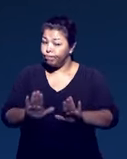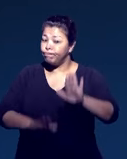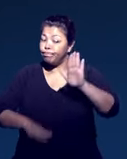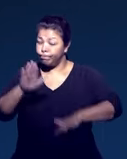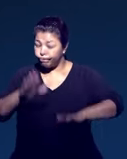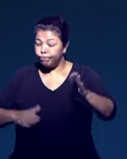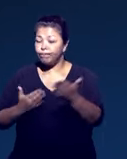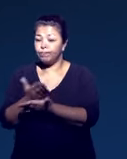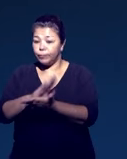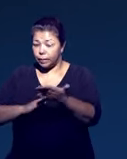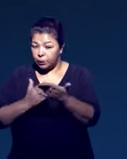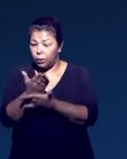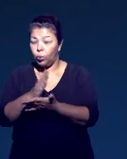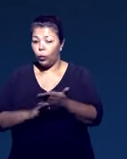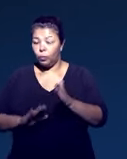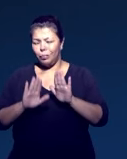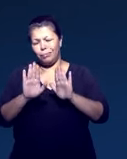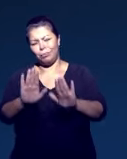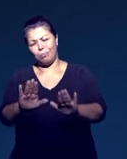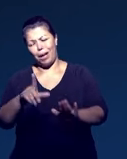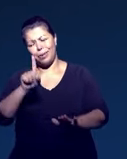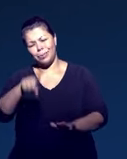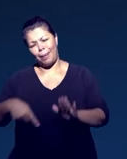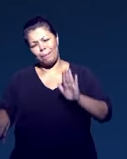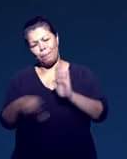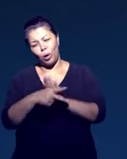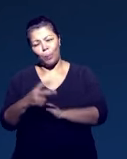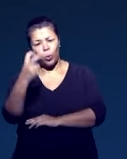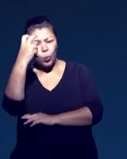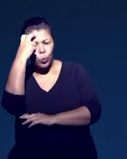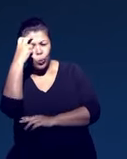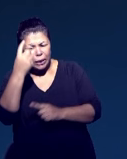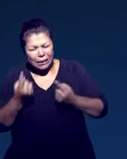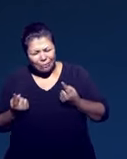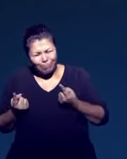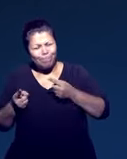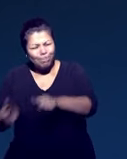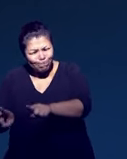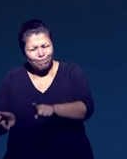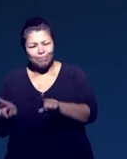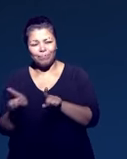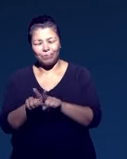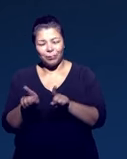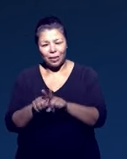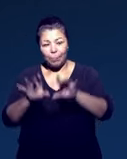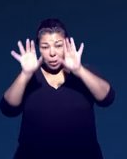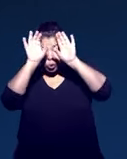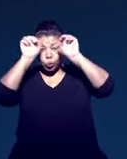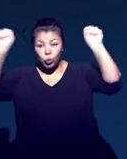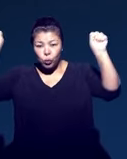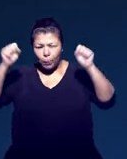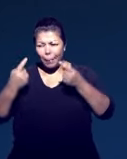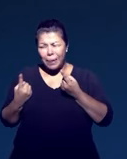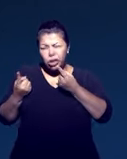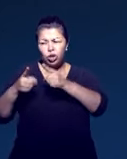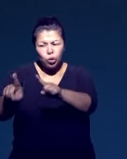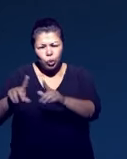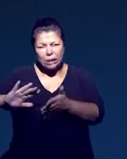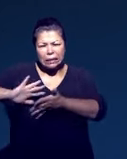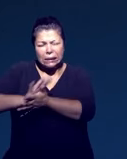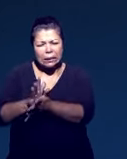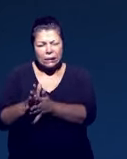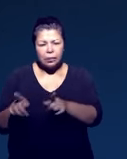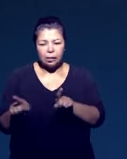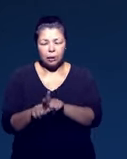cultura de ataque de afrontamento de enfrentamento à Suprema corte é algo que trava muito a